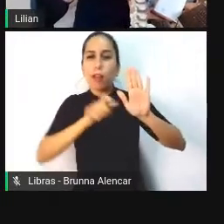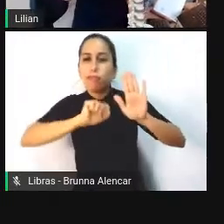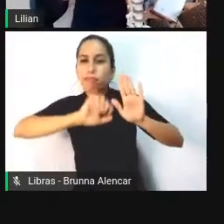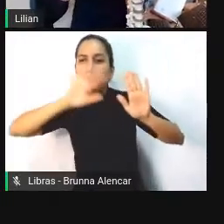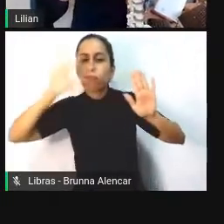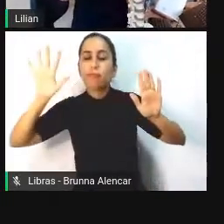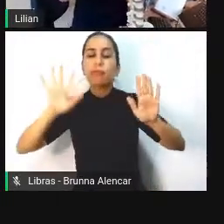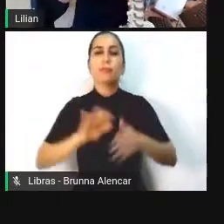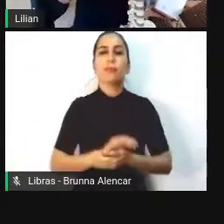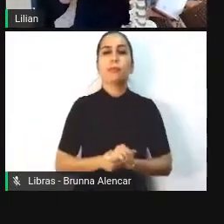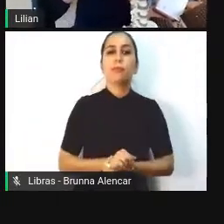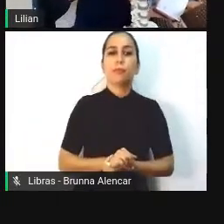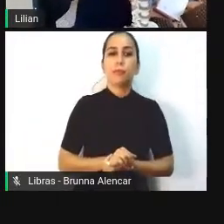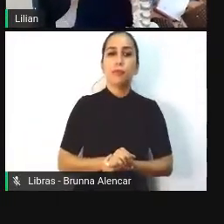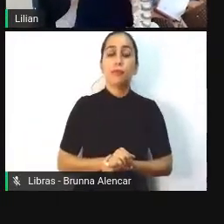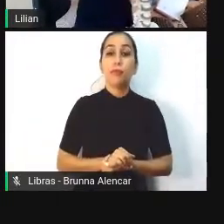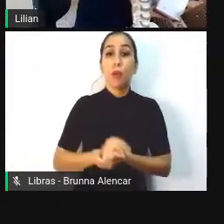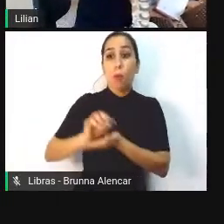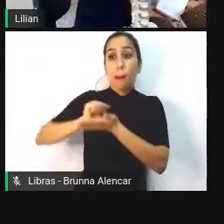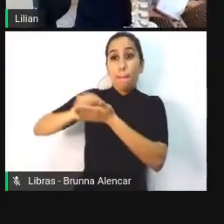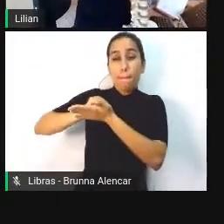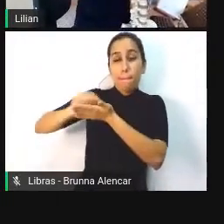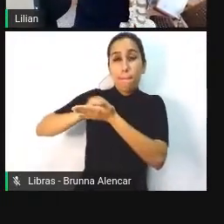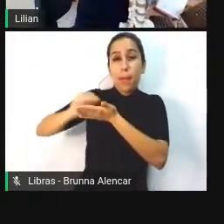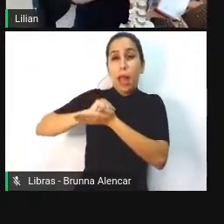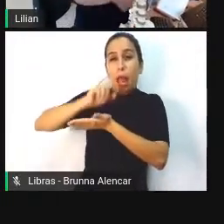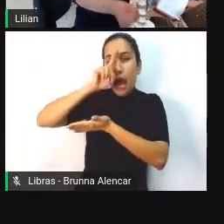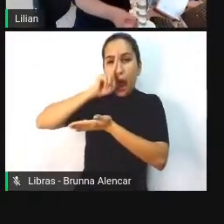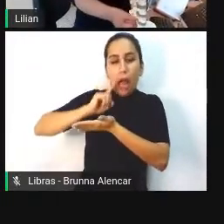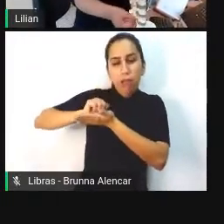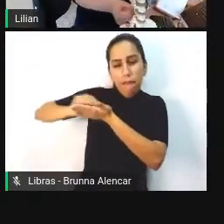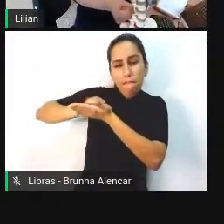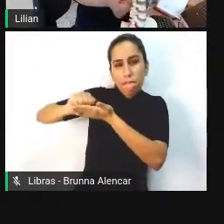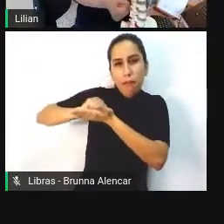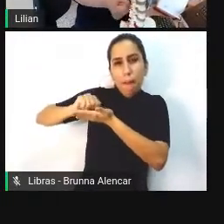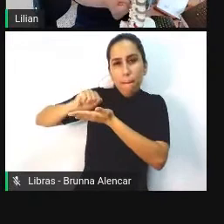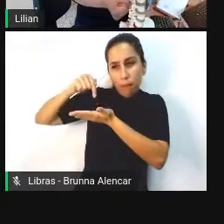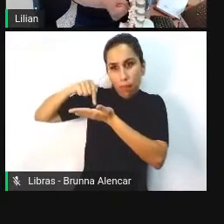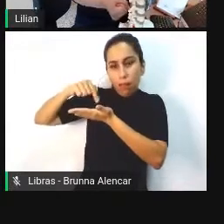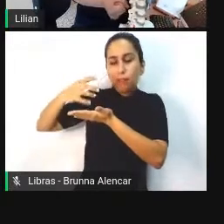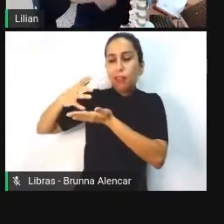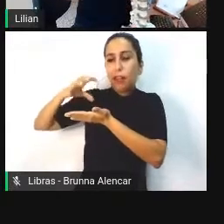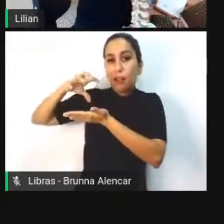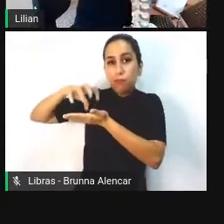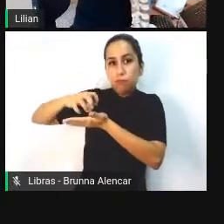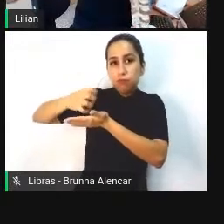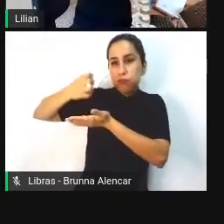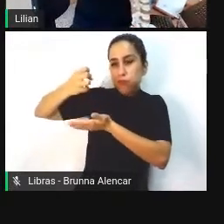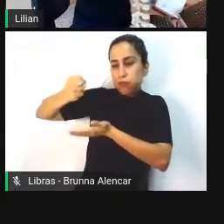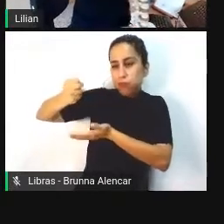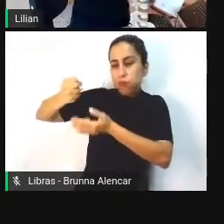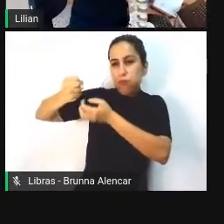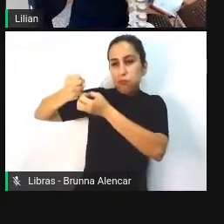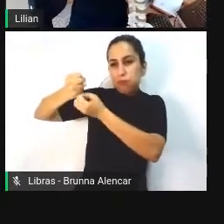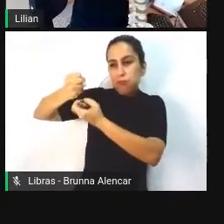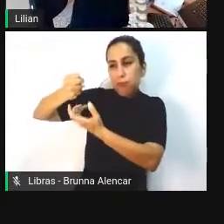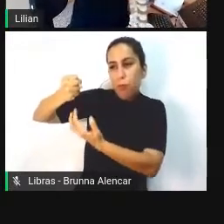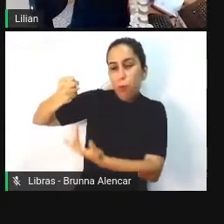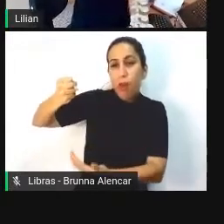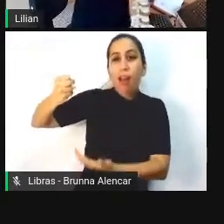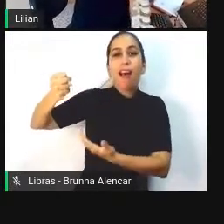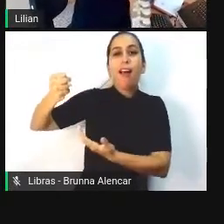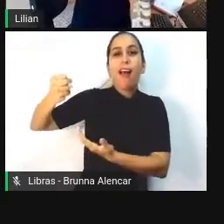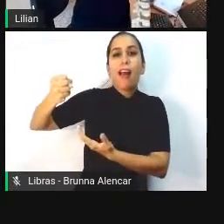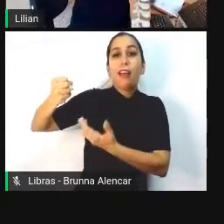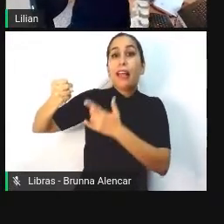eu pegar uma bucha, uma esponja, apertar e colocar numa superfície com água, esses nutrientes eles